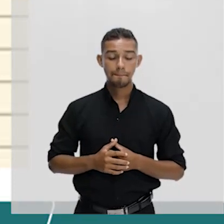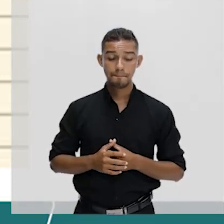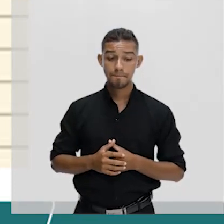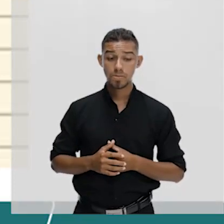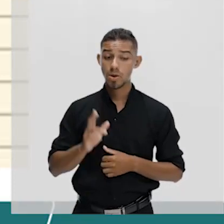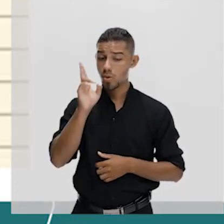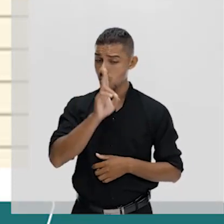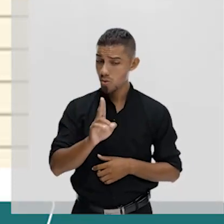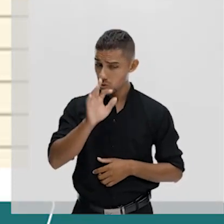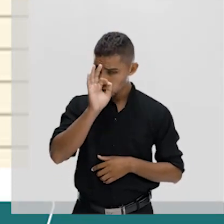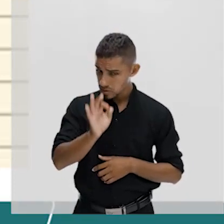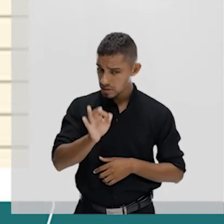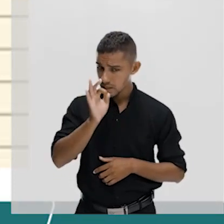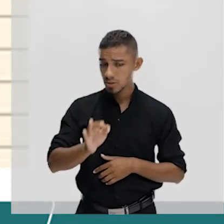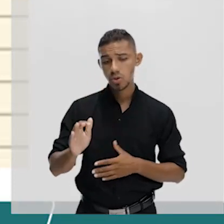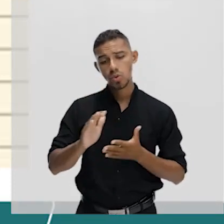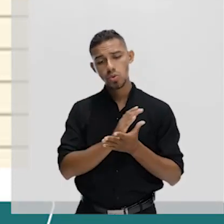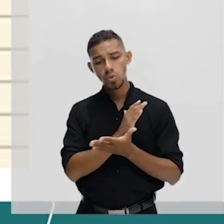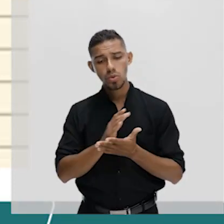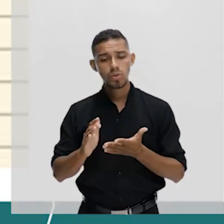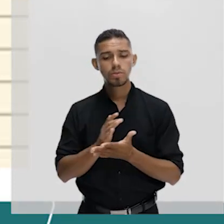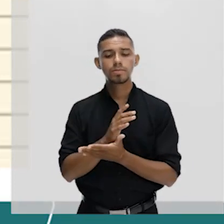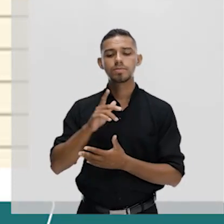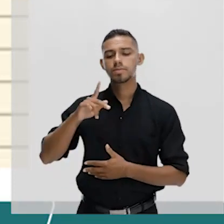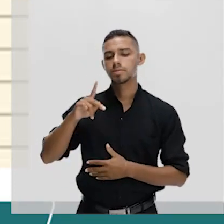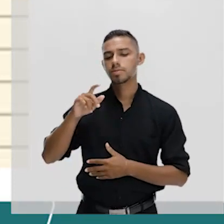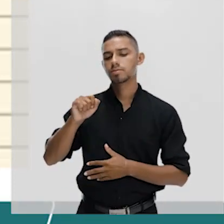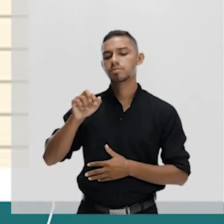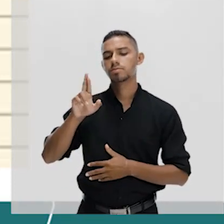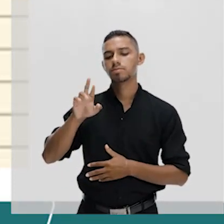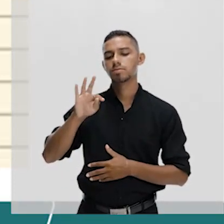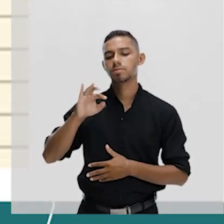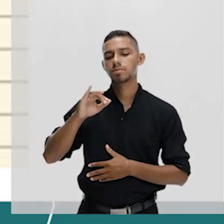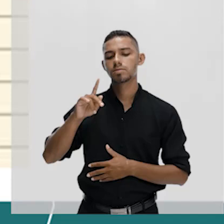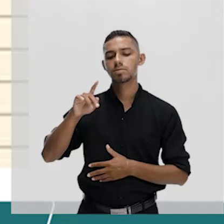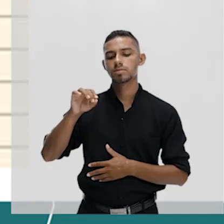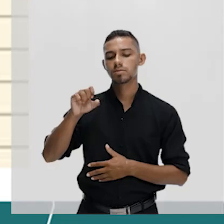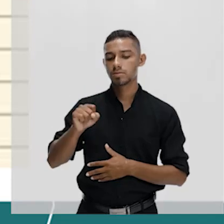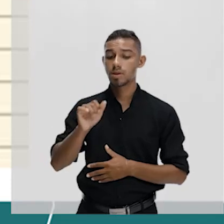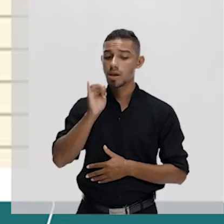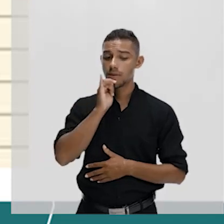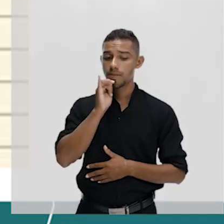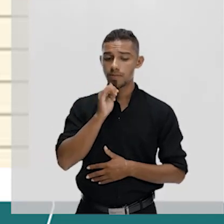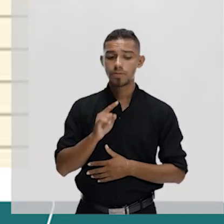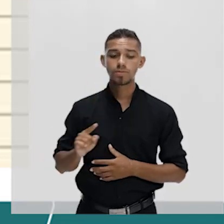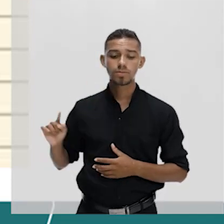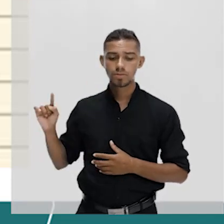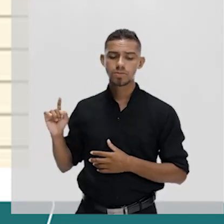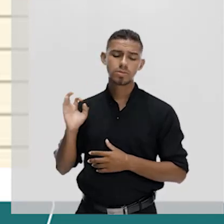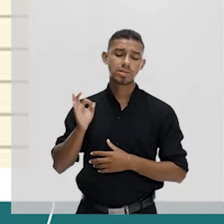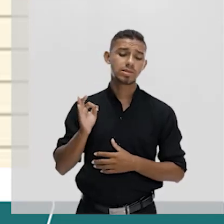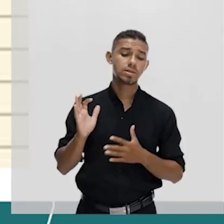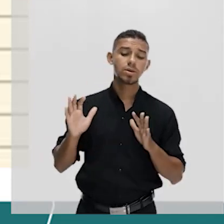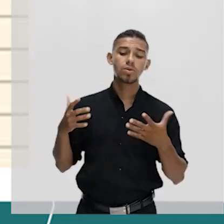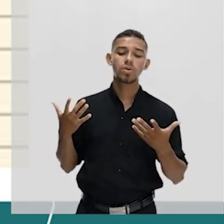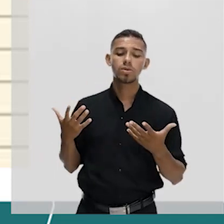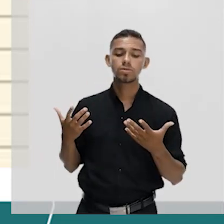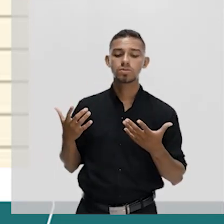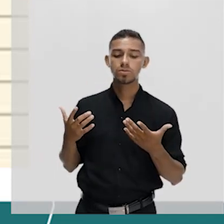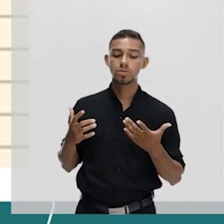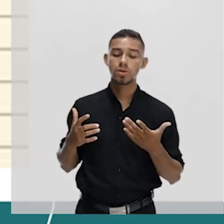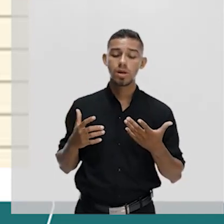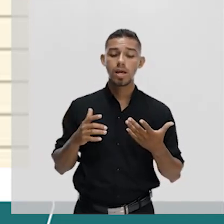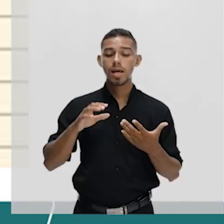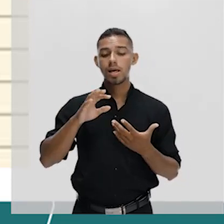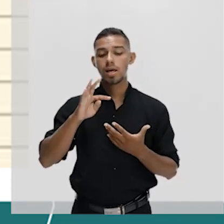uso adequado de alguns particípios. Então, vamos ver aqui alguns particípios. O que vocês acham? Qual seria a forma correta?